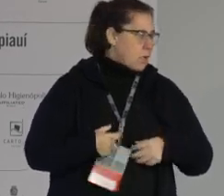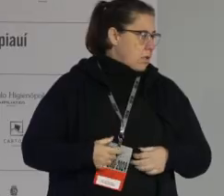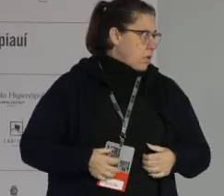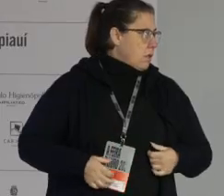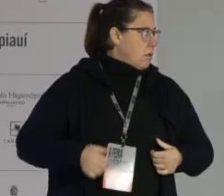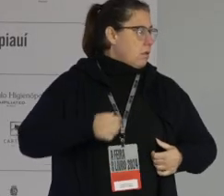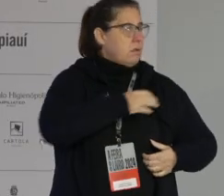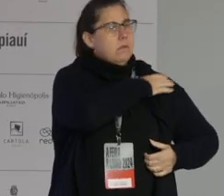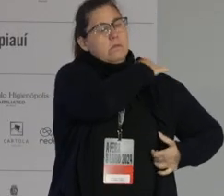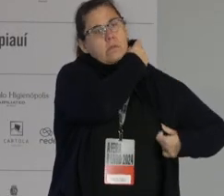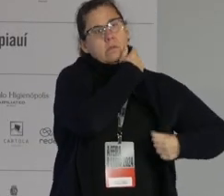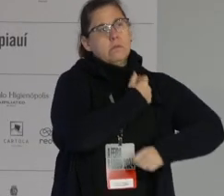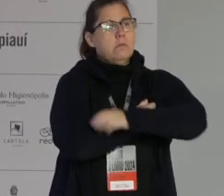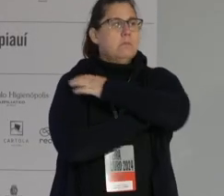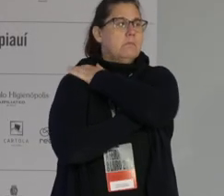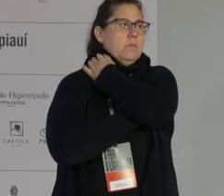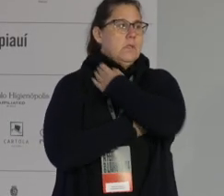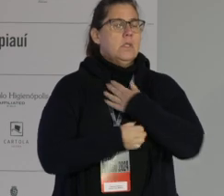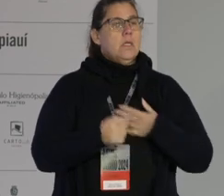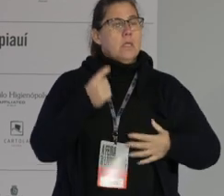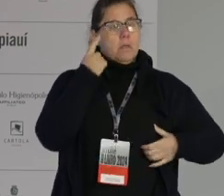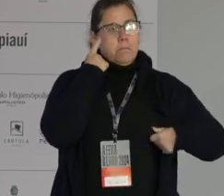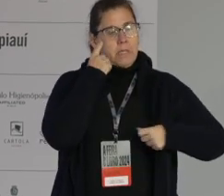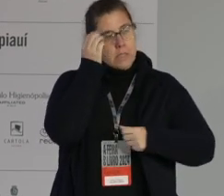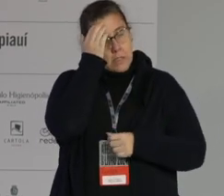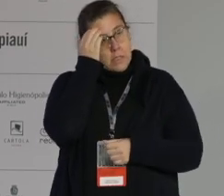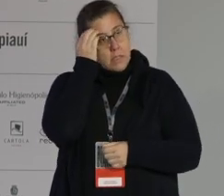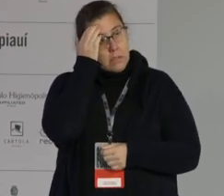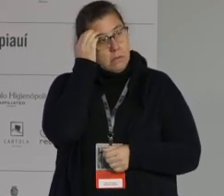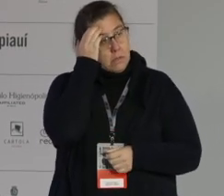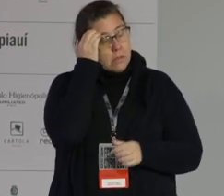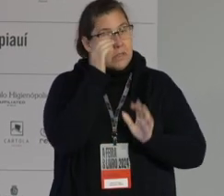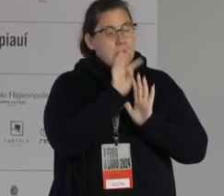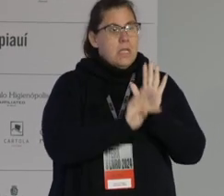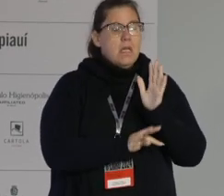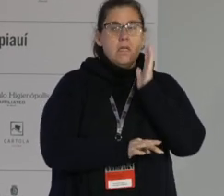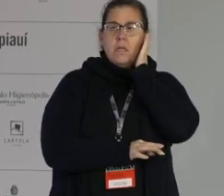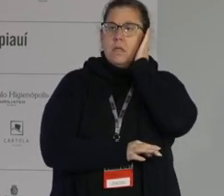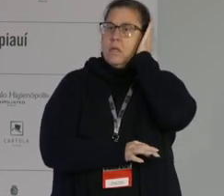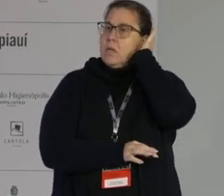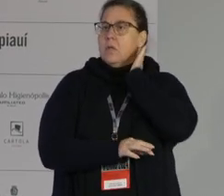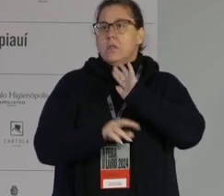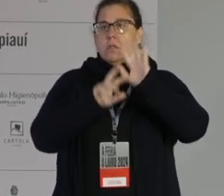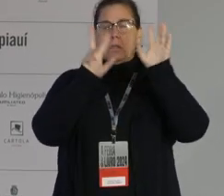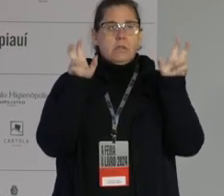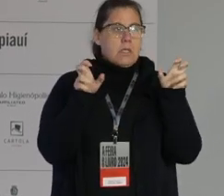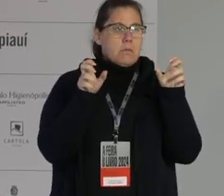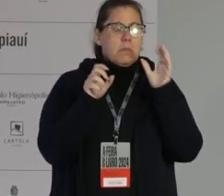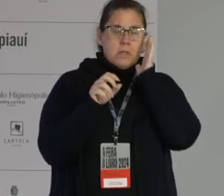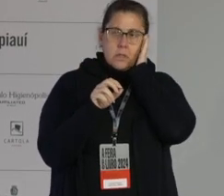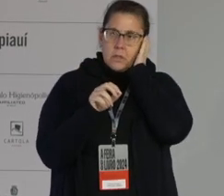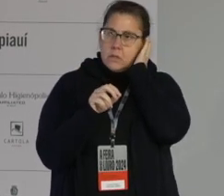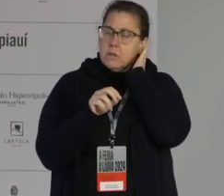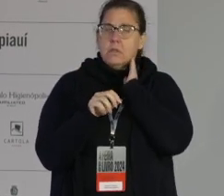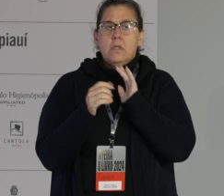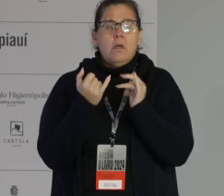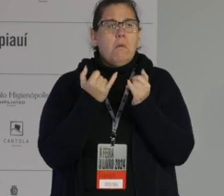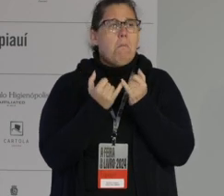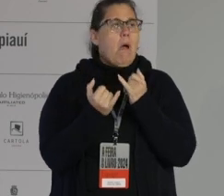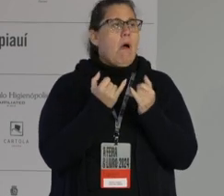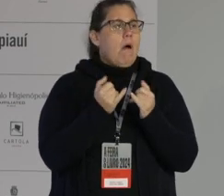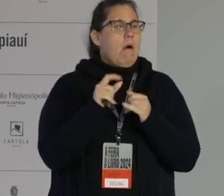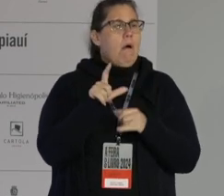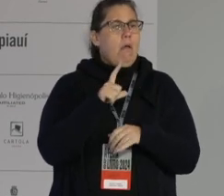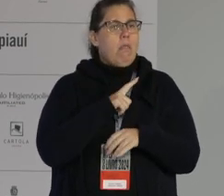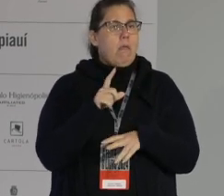eu só estou pensando nos meus temas. É que ela falou sobre os meus temas, e eu fiquei pensando sobre os meus temas, assim, que são temas obscuros. O Paraíso Canibal tem esse tema